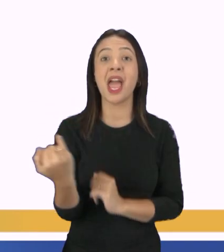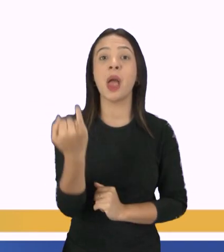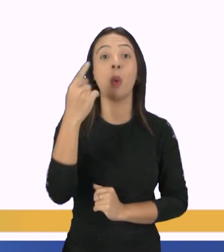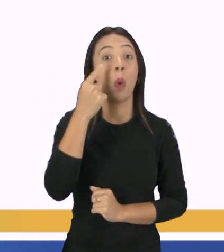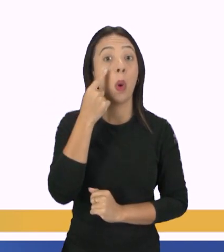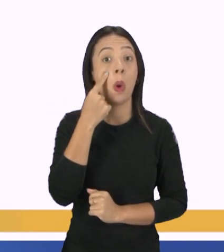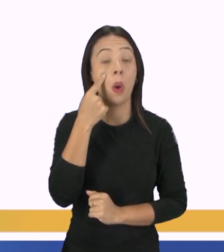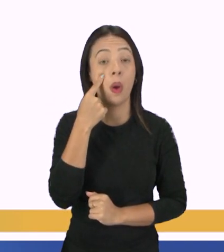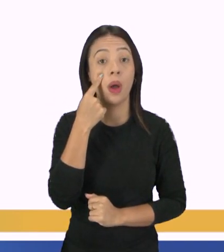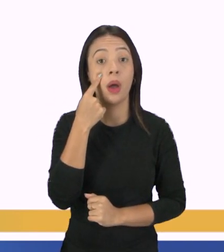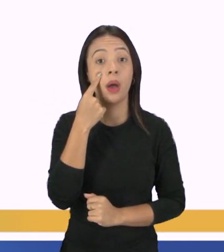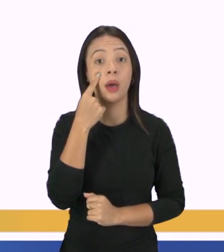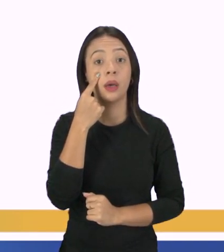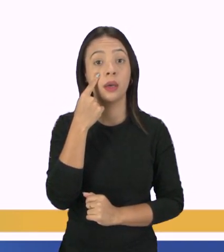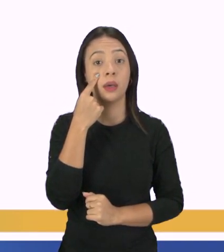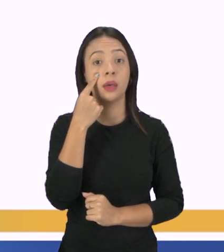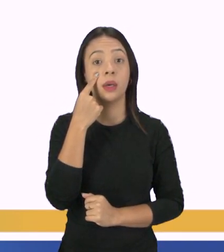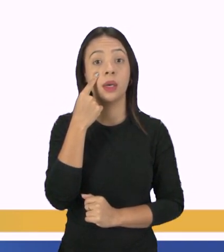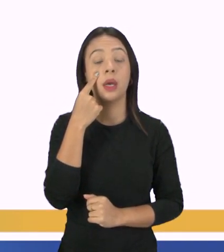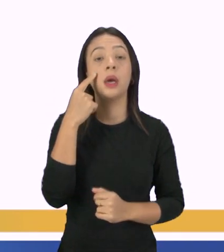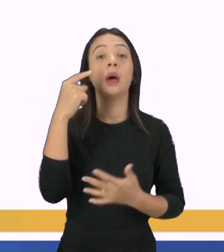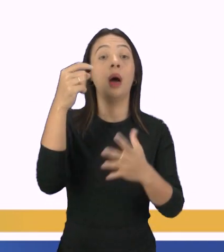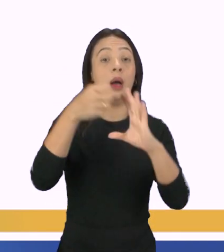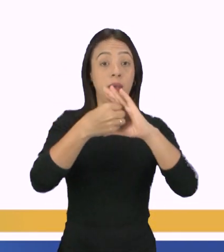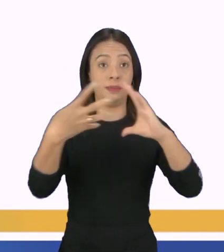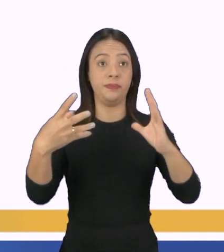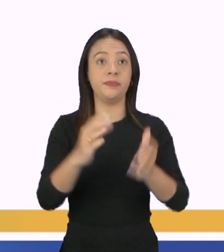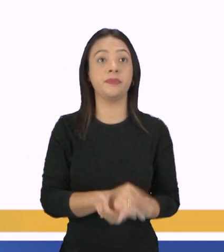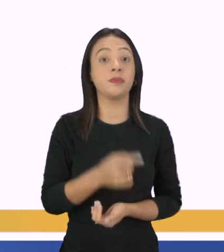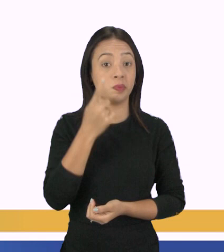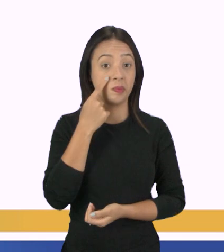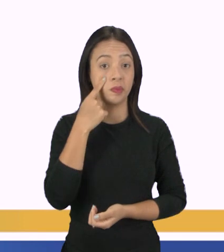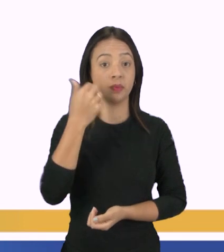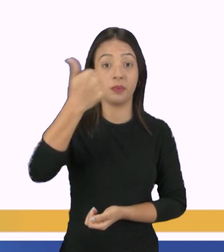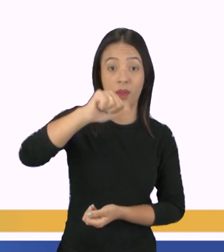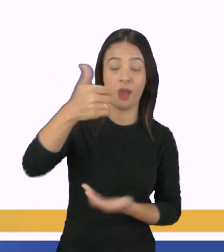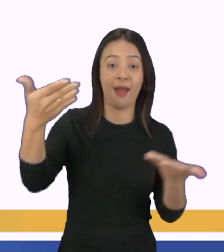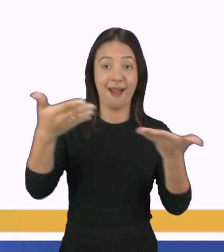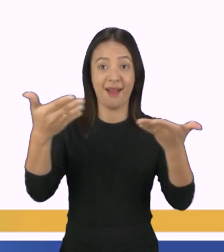ferramentas linguísticas na prática. Acompanhe a análise do caso abaixo.